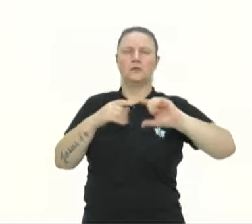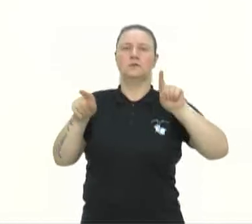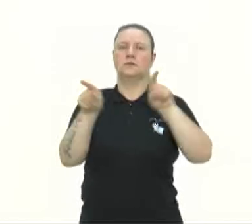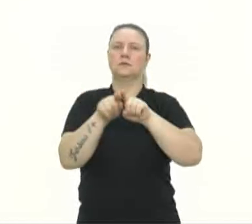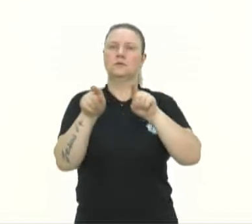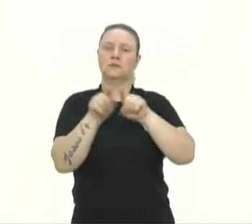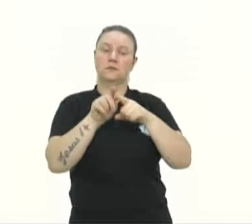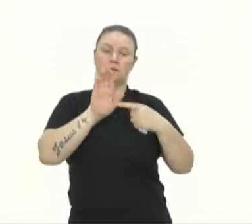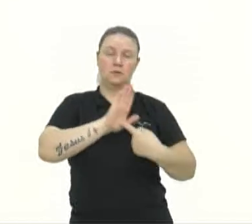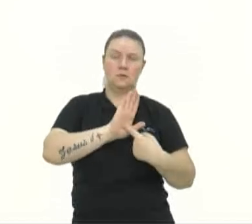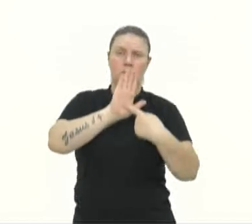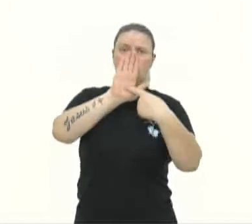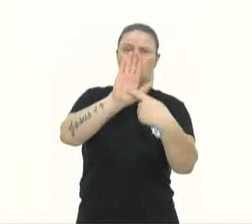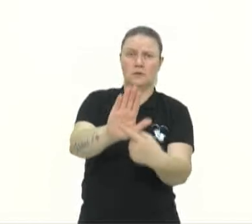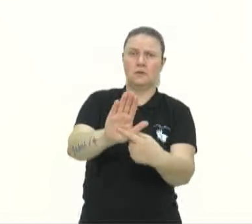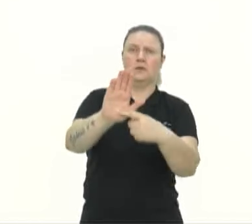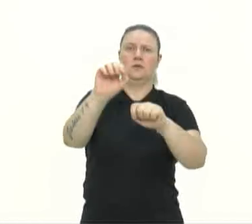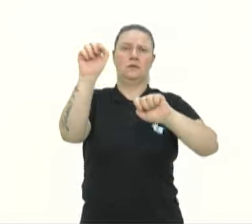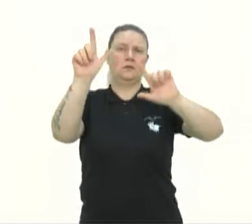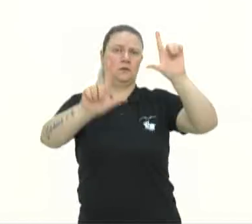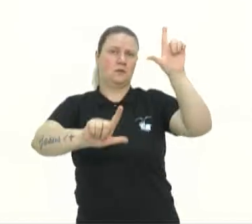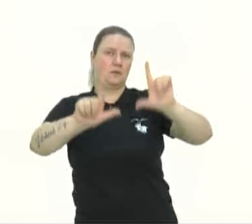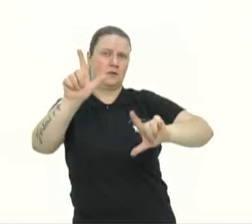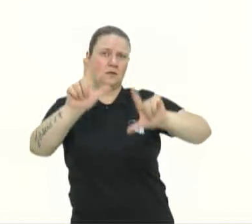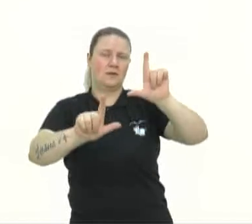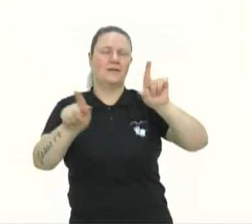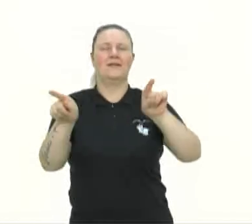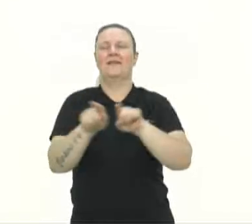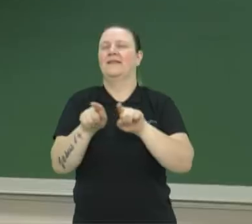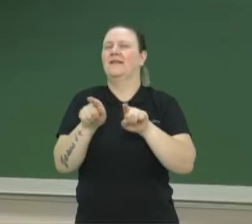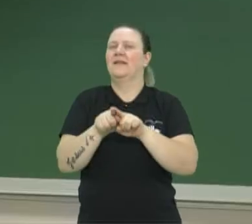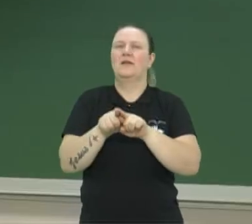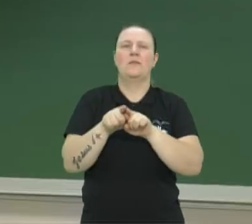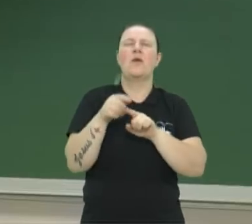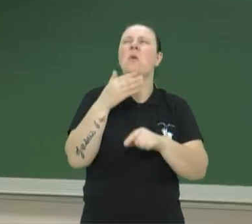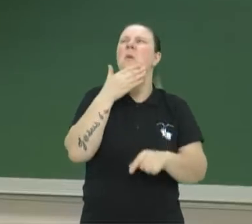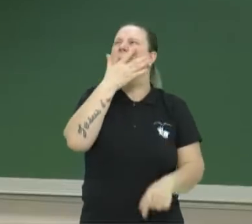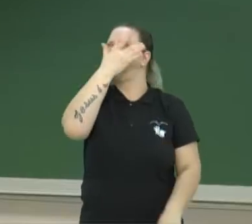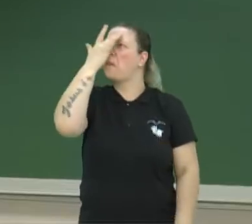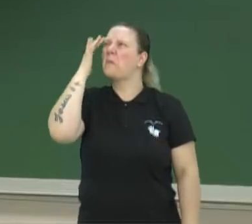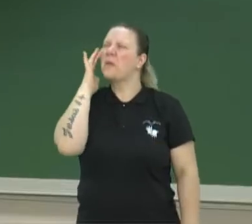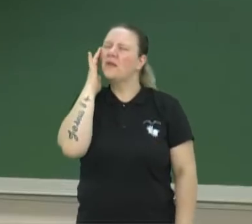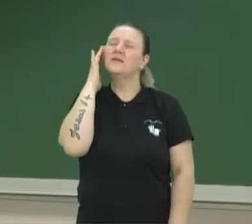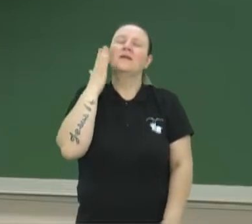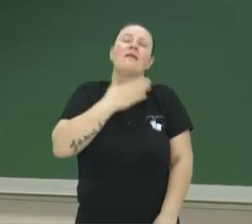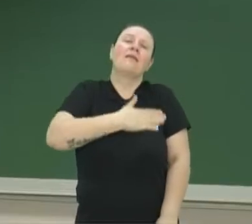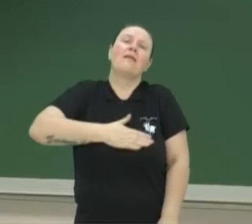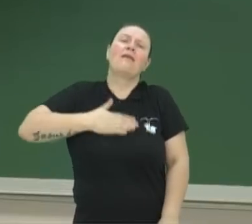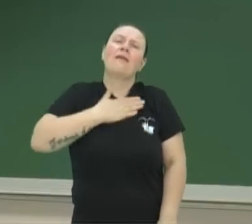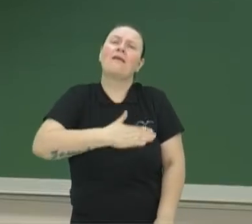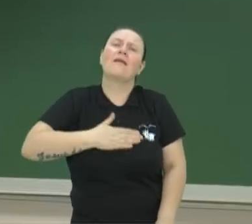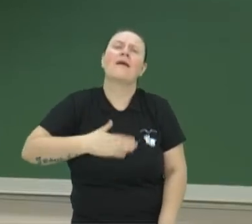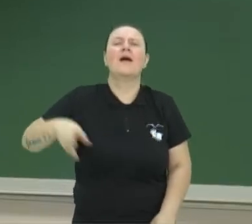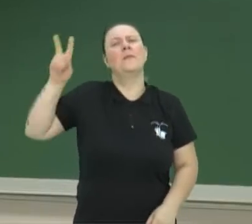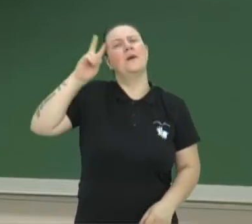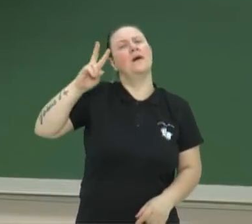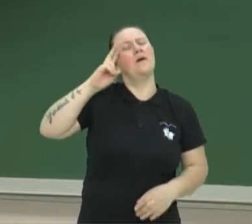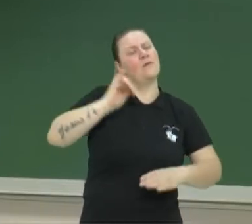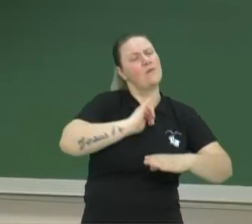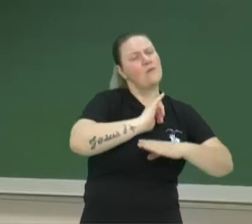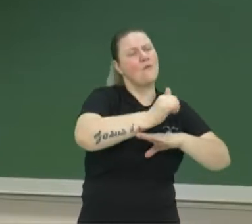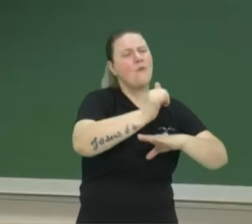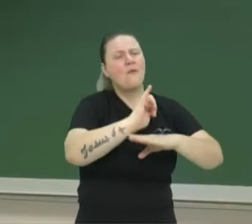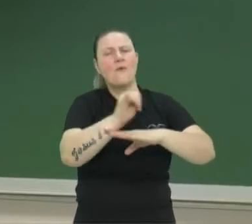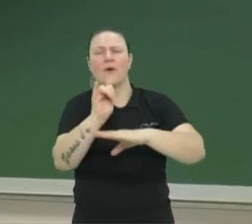TV e, claro, grande contador de caos. Então, é uma figura muito legal, né, do nosso país aí.